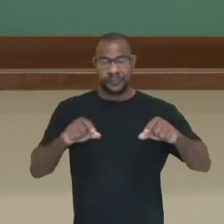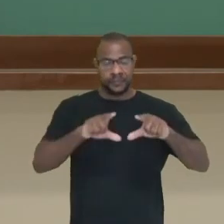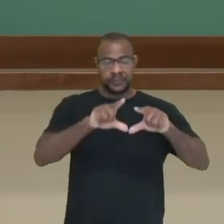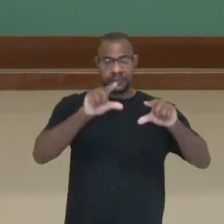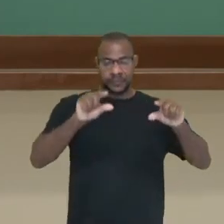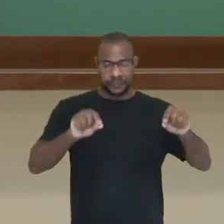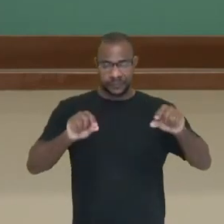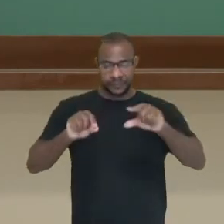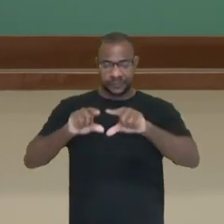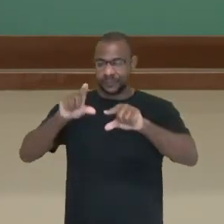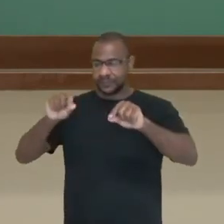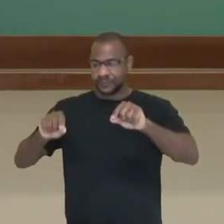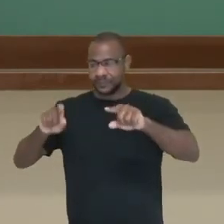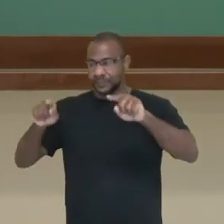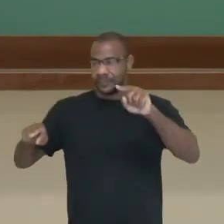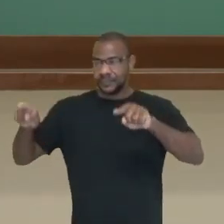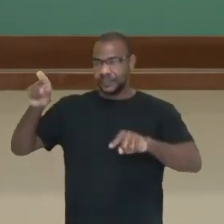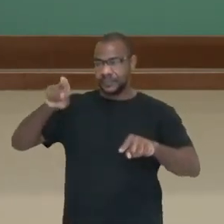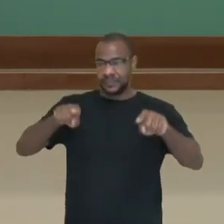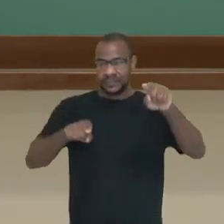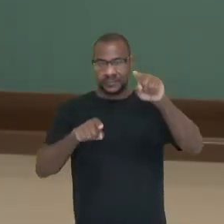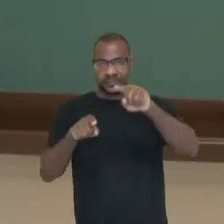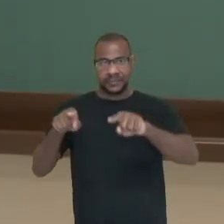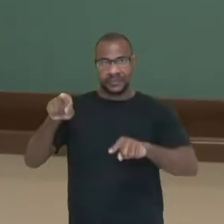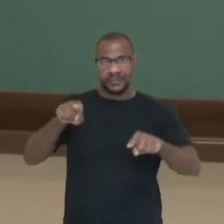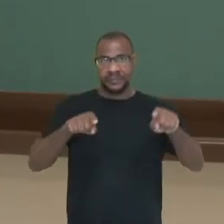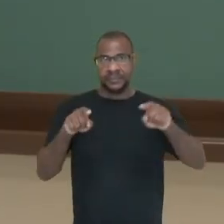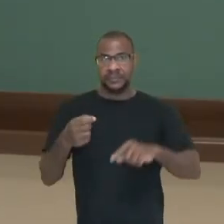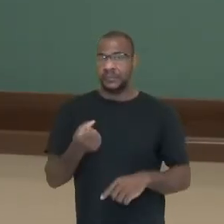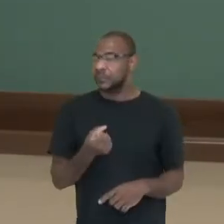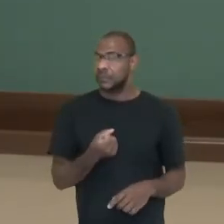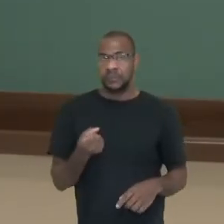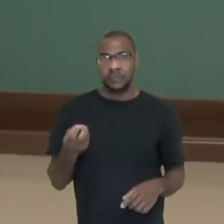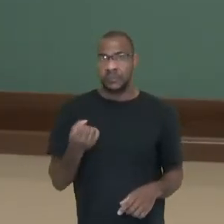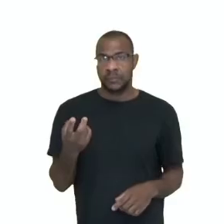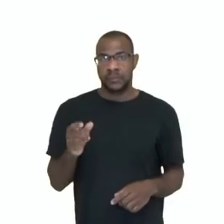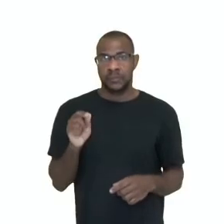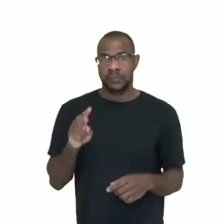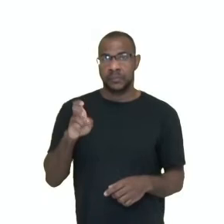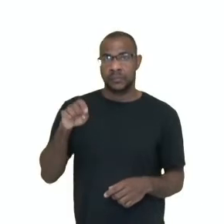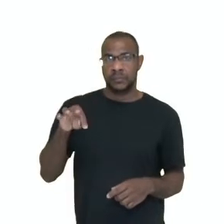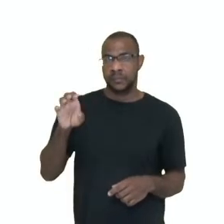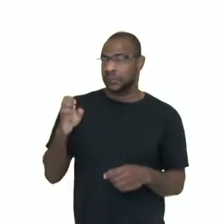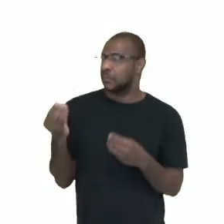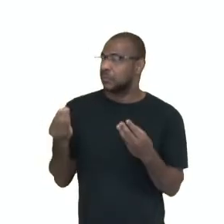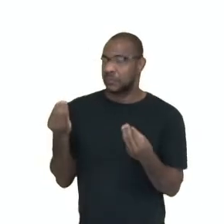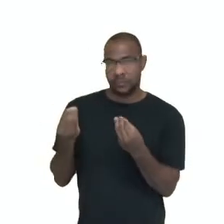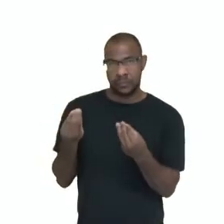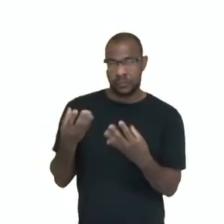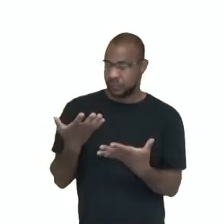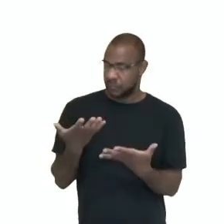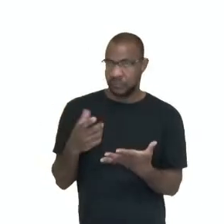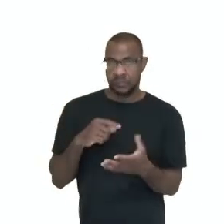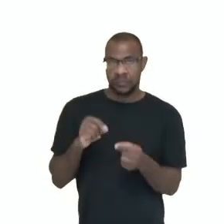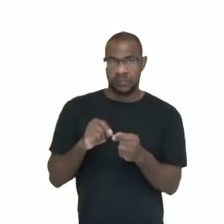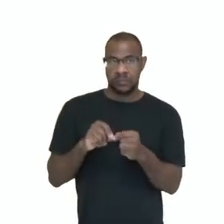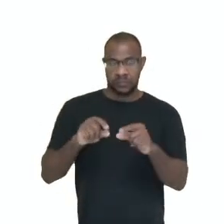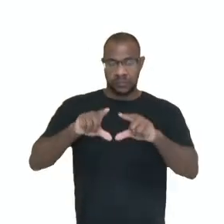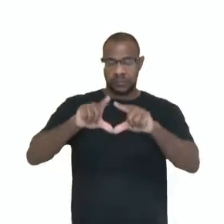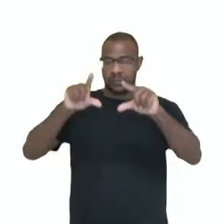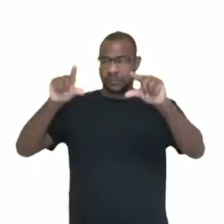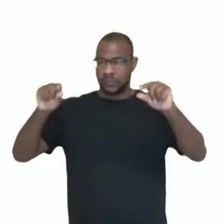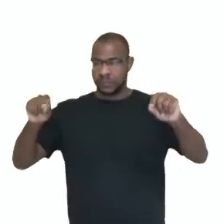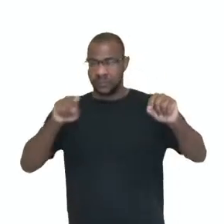batida, você altera o número de ventres. Pessoal, o número de ventres, o modo de vibração. Quando ele forma uma barriga, nós